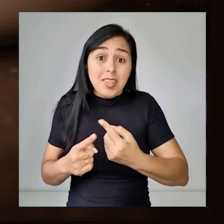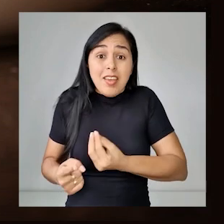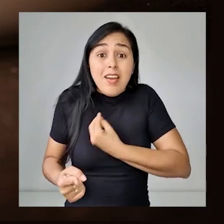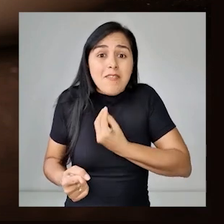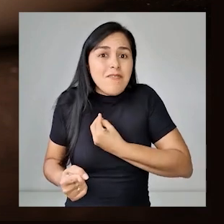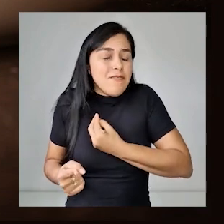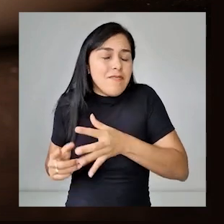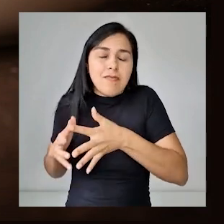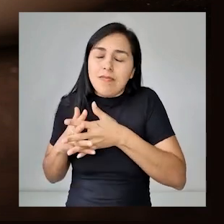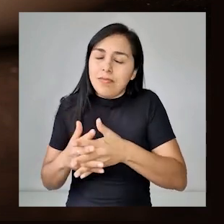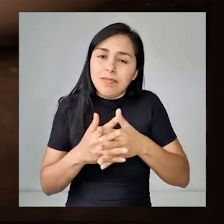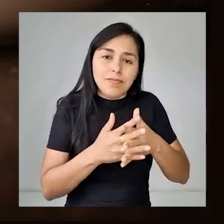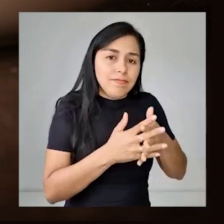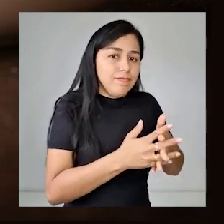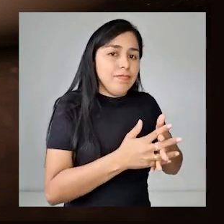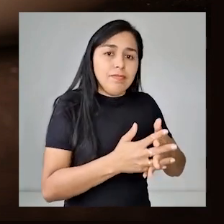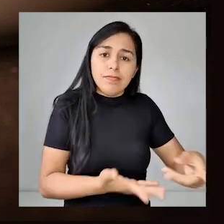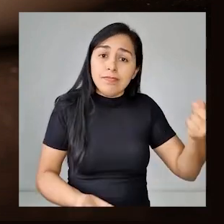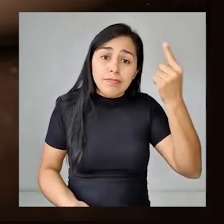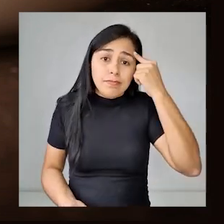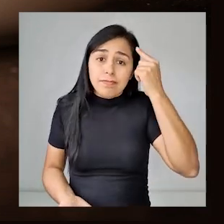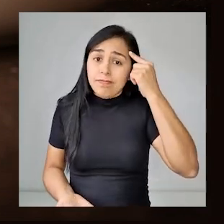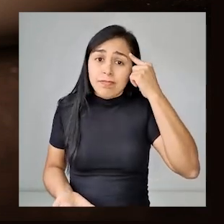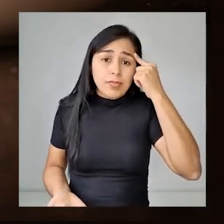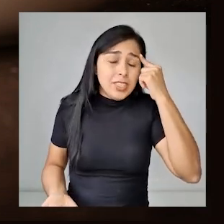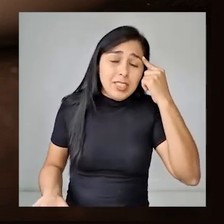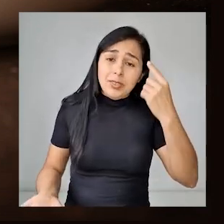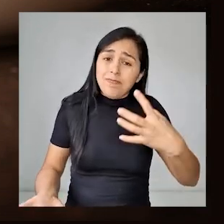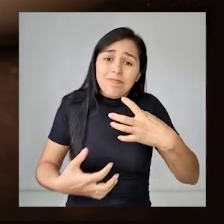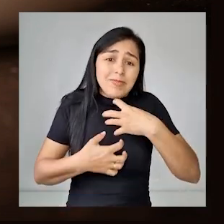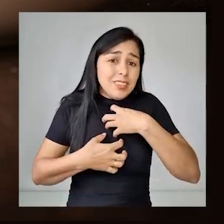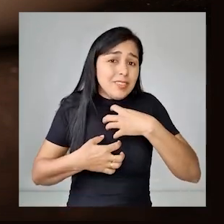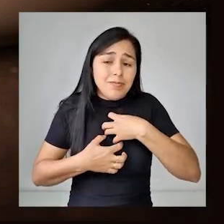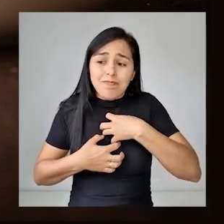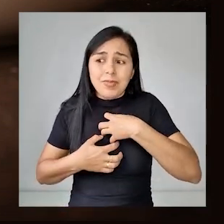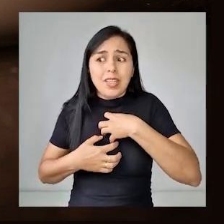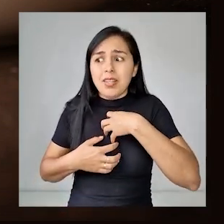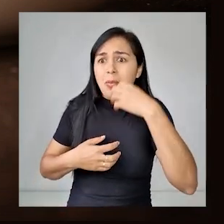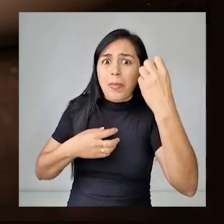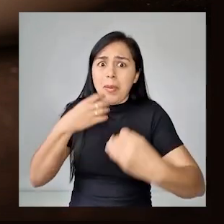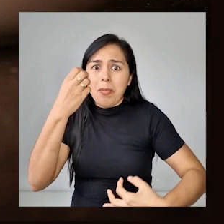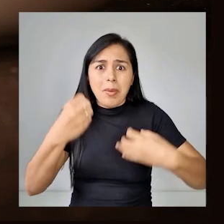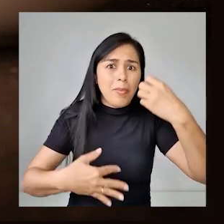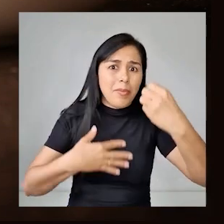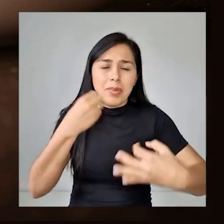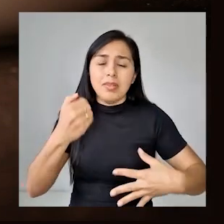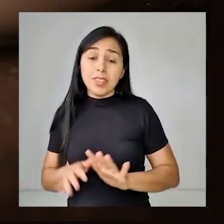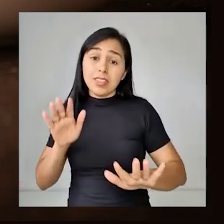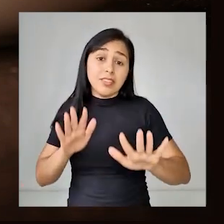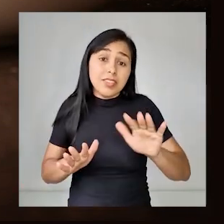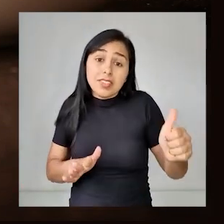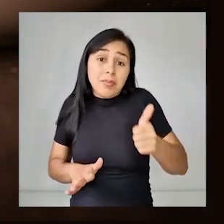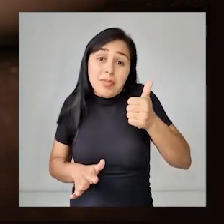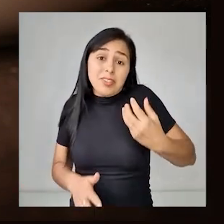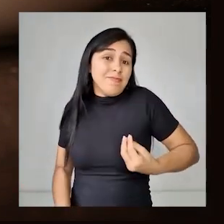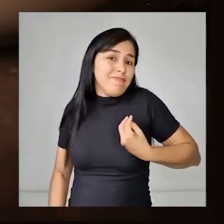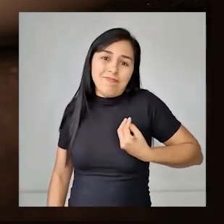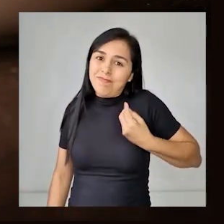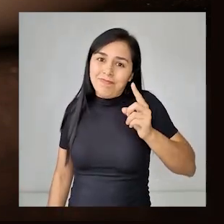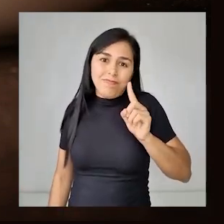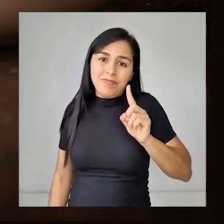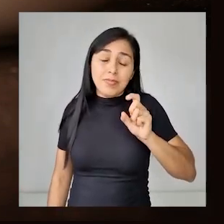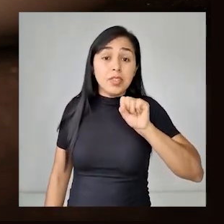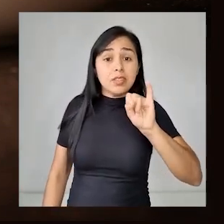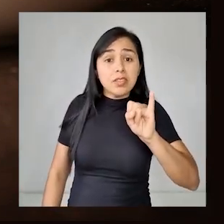complicada demais. Gastamos muito pensamento, muito sentimento, muita palavra. O melhor é não estar. Quando vier